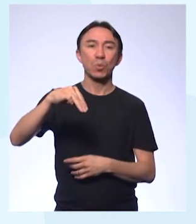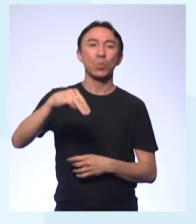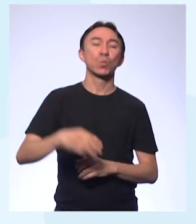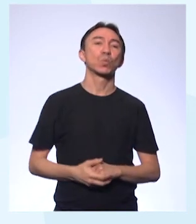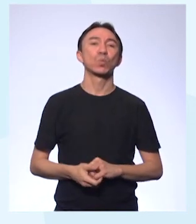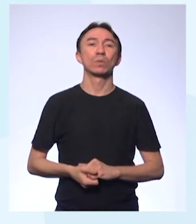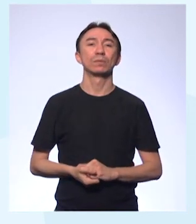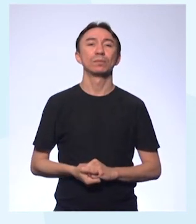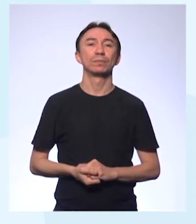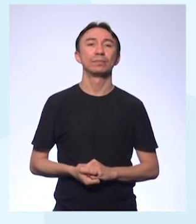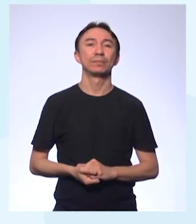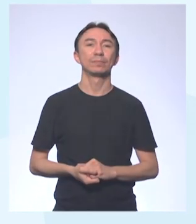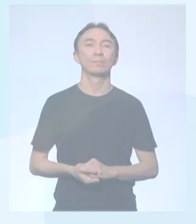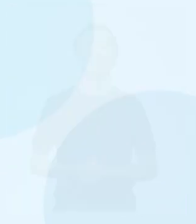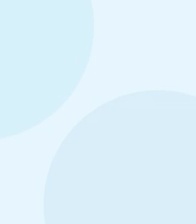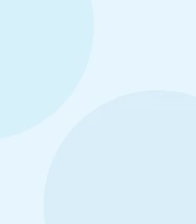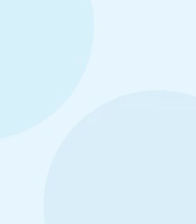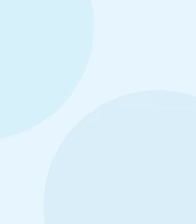vocês.